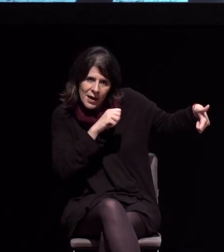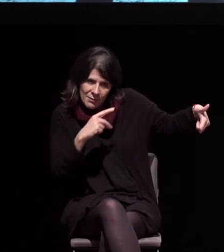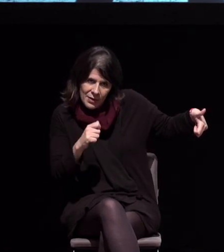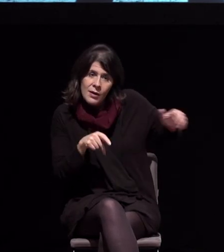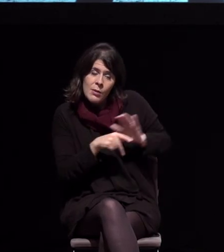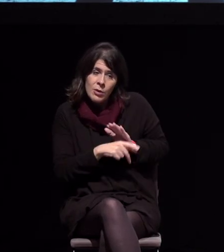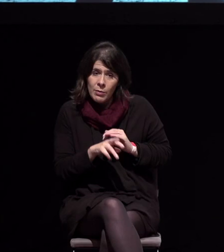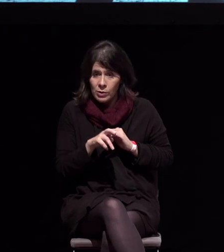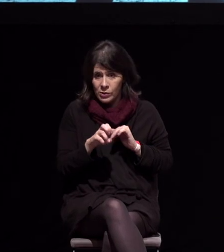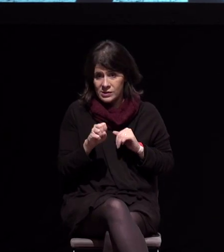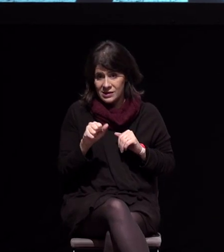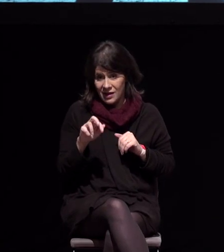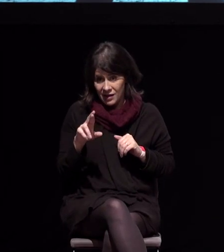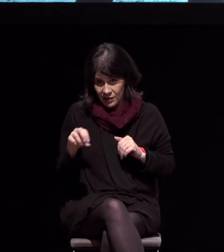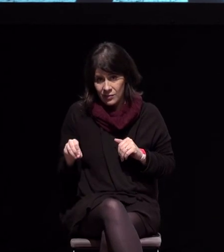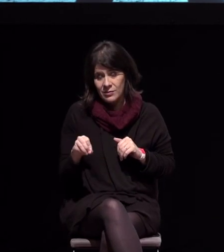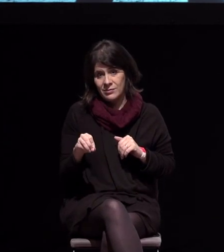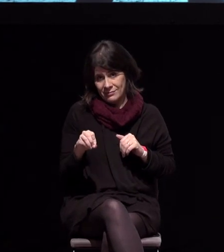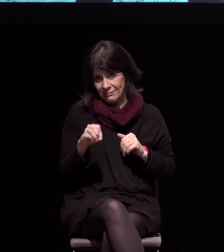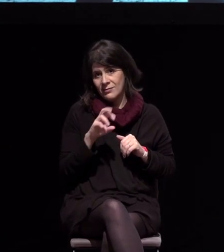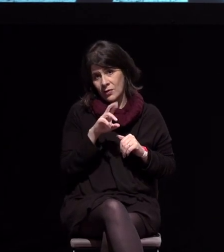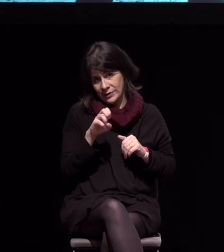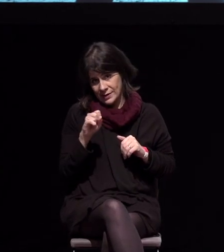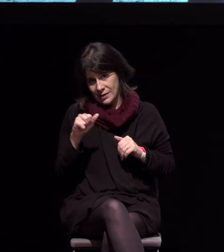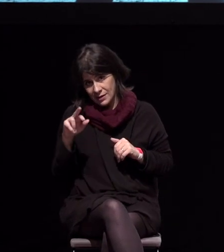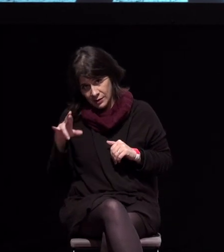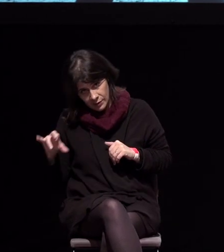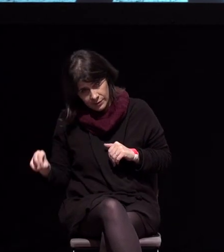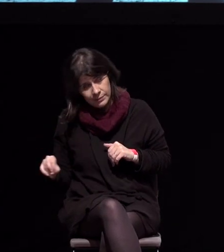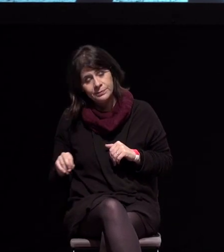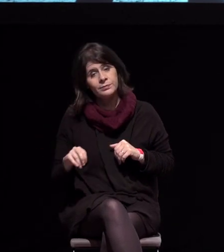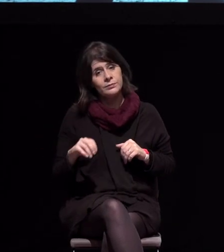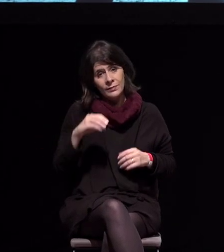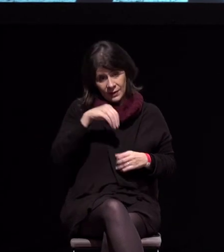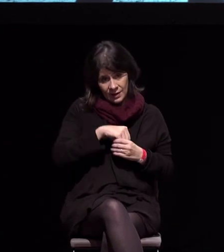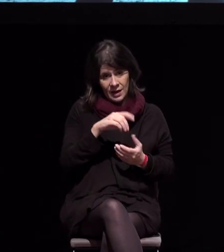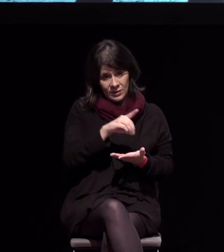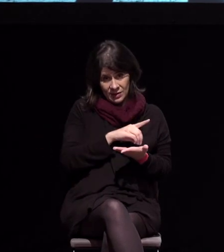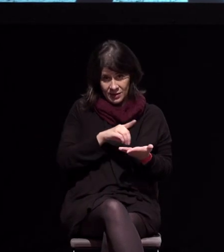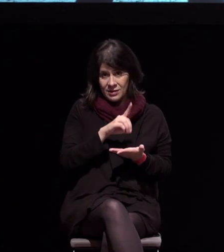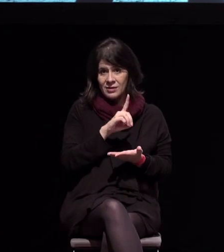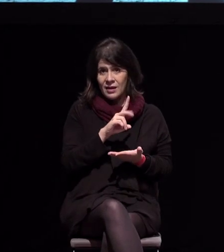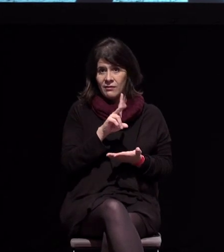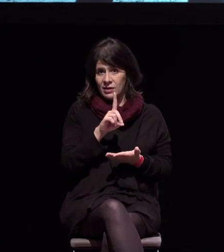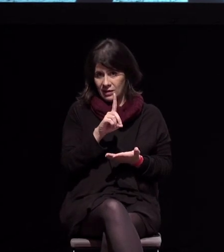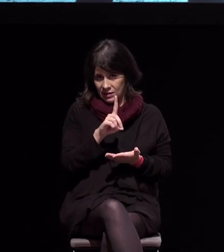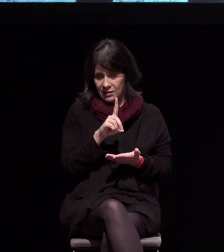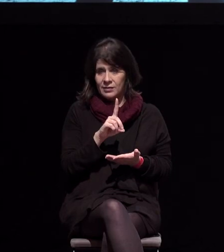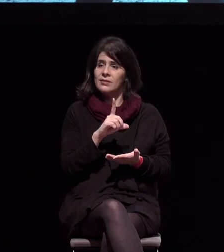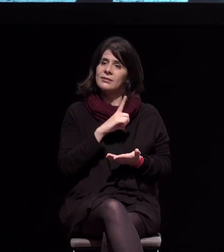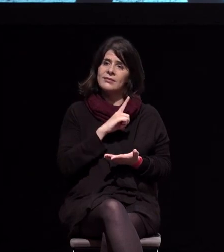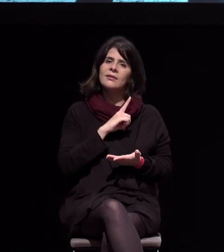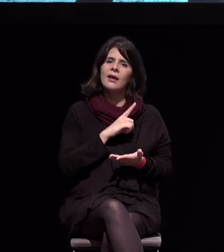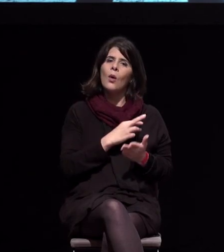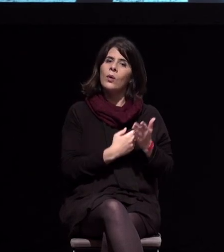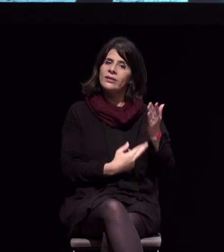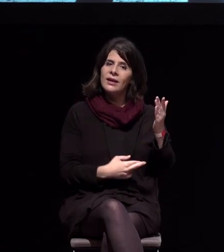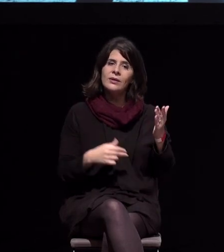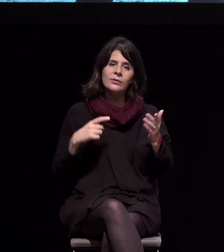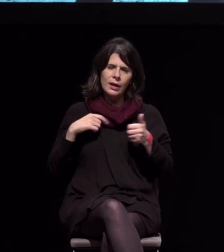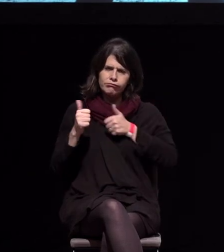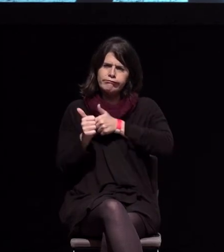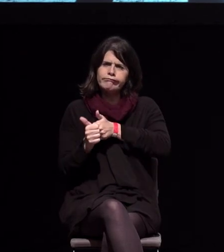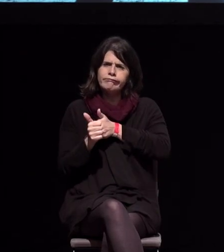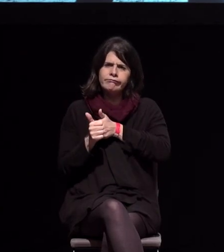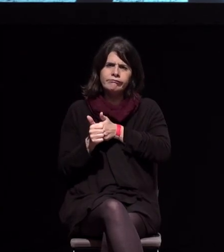Rosário. E no DVD tem um roteiro áudio-guiado, é em